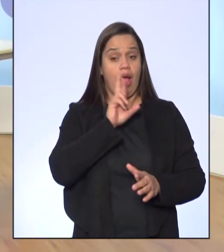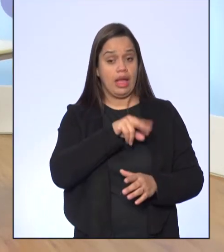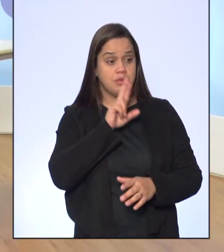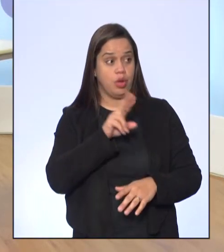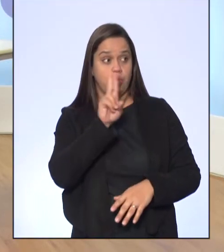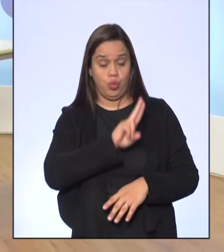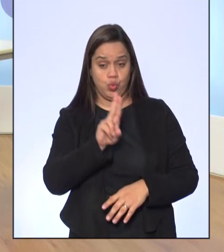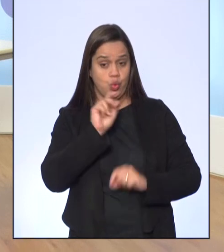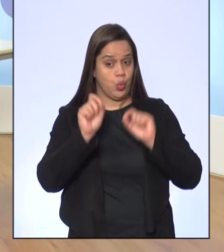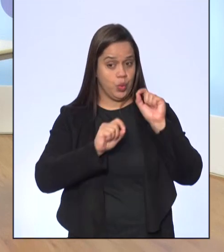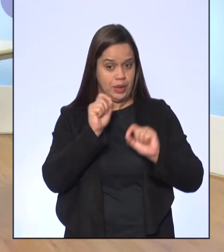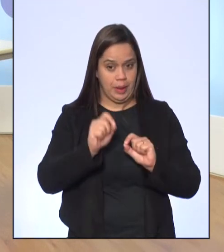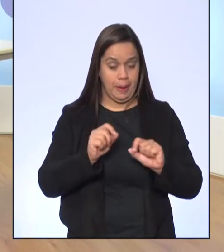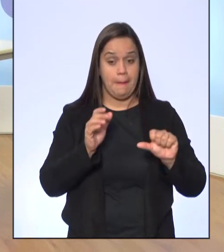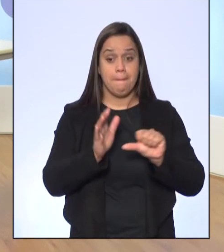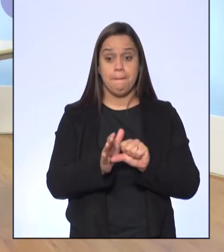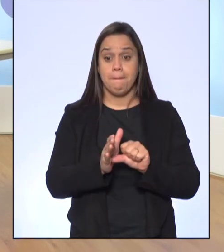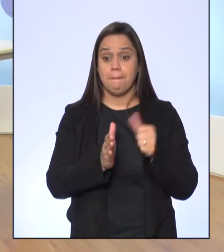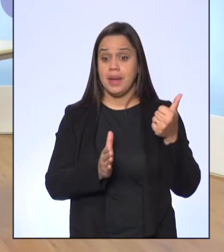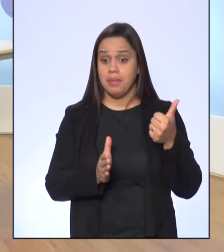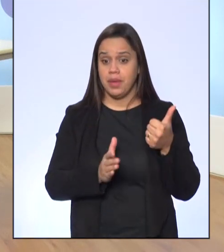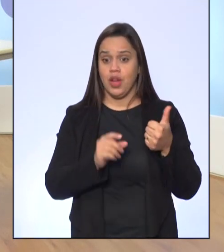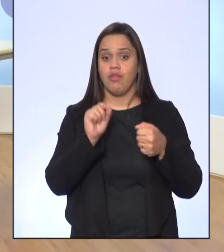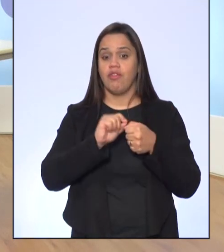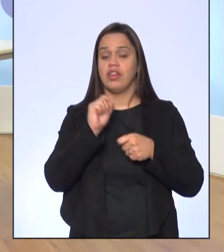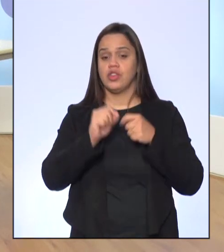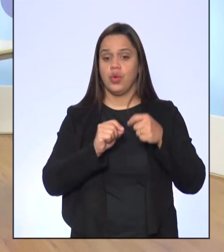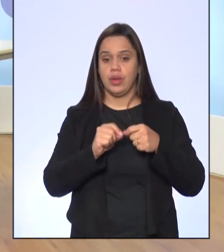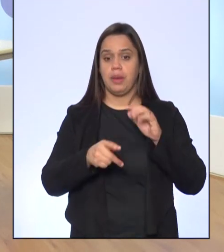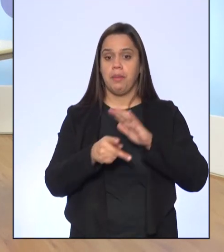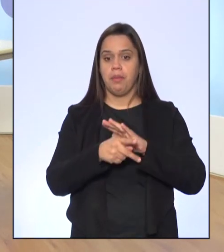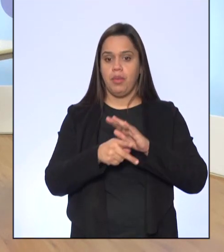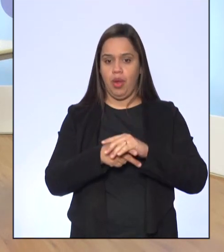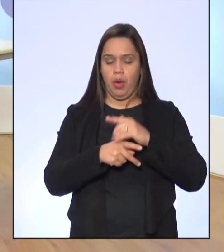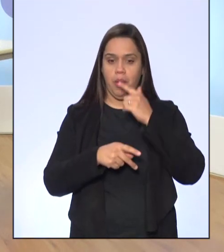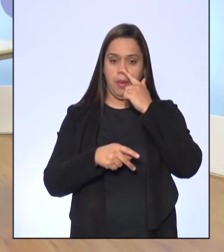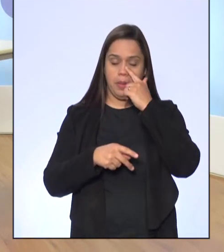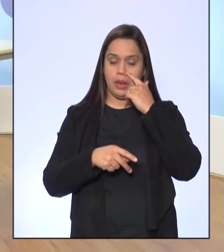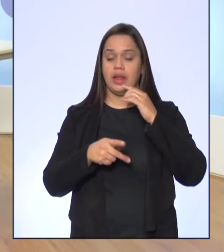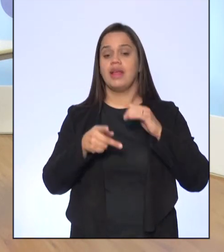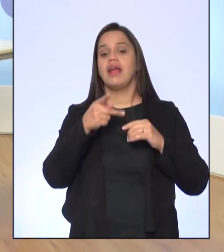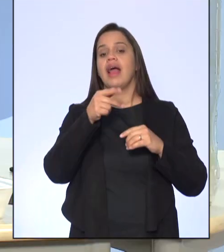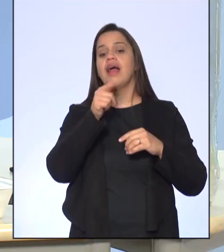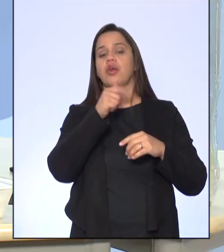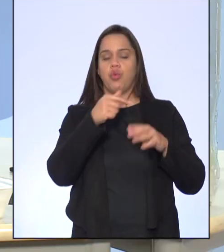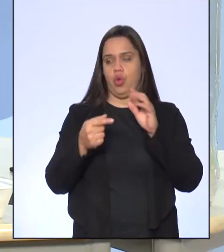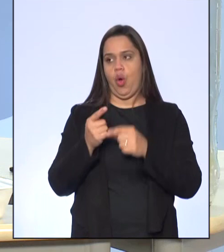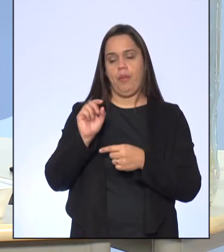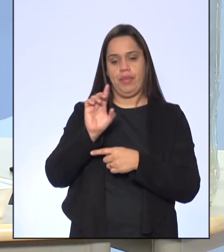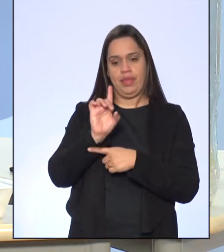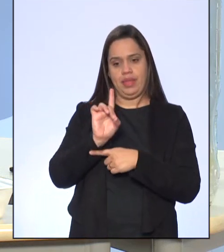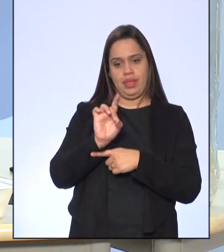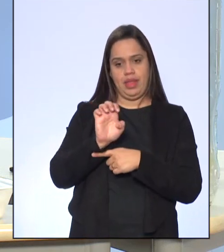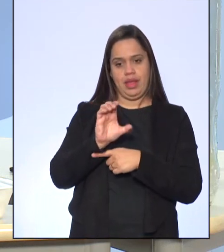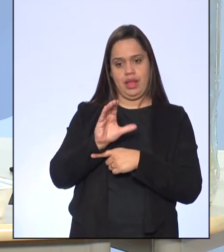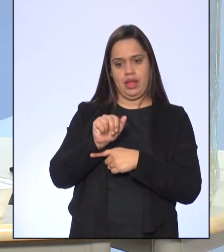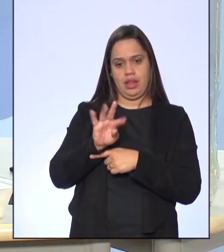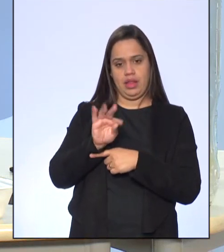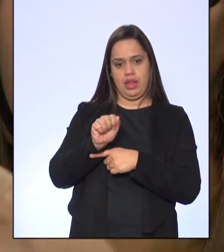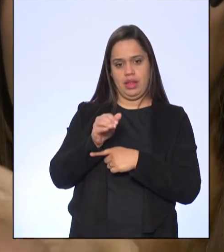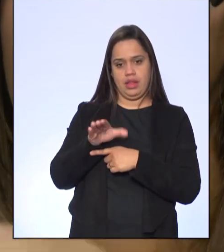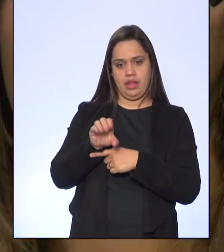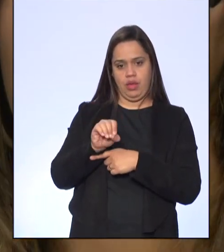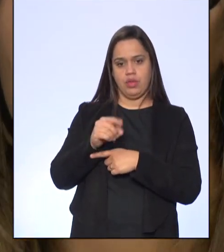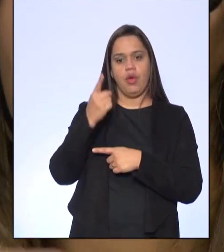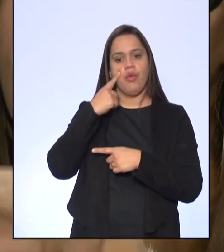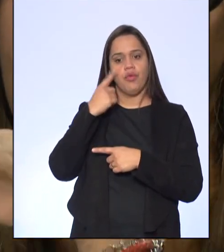processos. Primeiro, o sal ele vai fazer a decantação, que nem tem aqui, ó. A nossa água aqui, a terra, ela decantou. Tá